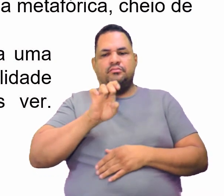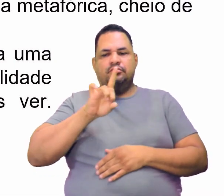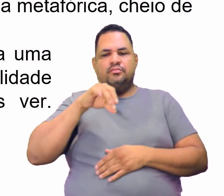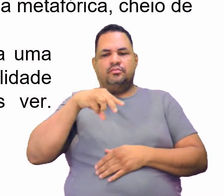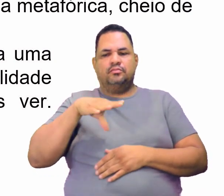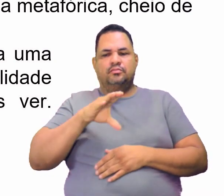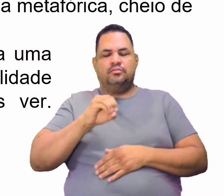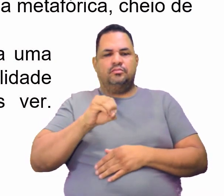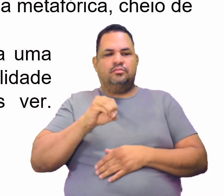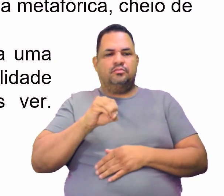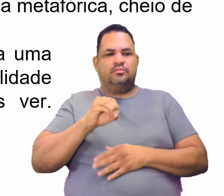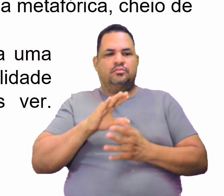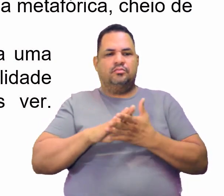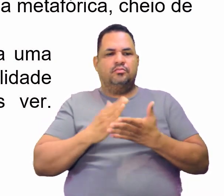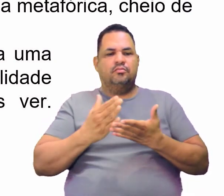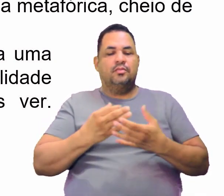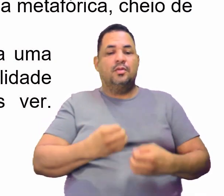surrealismo.